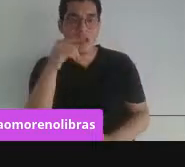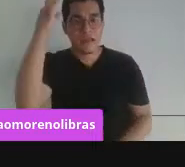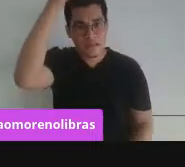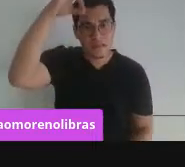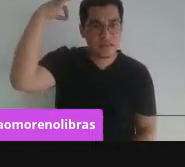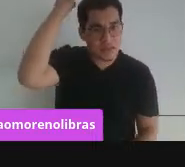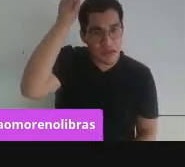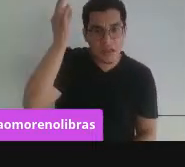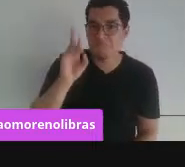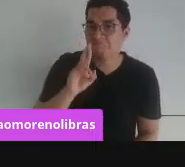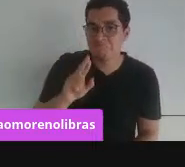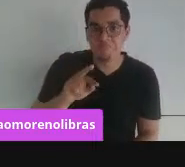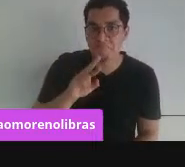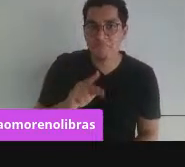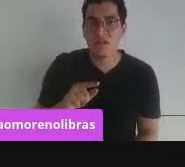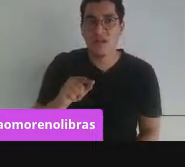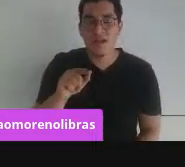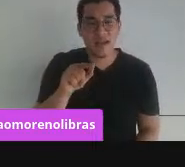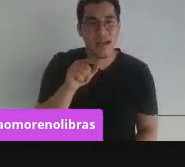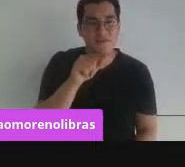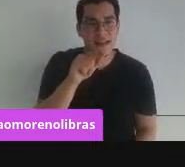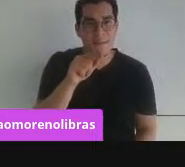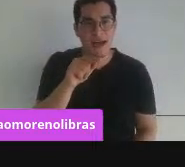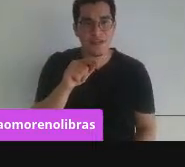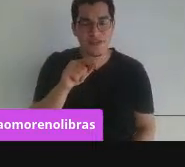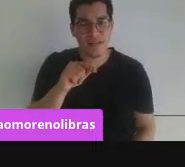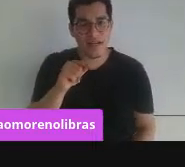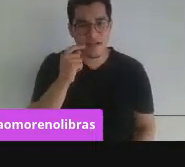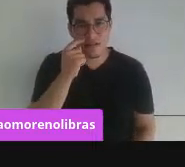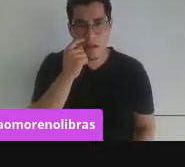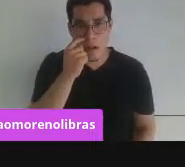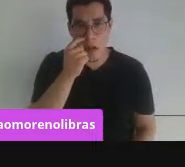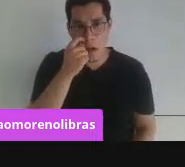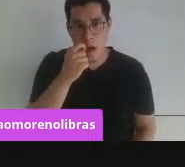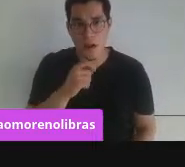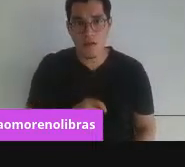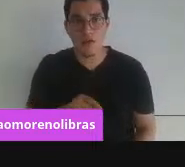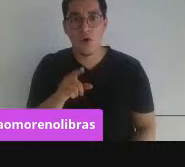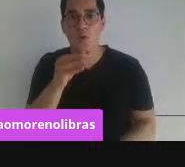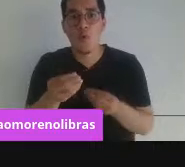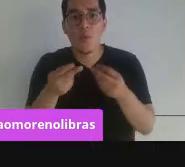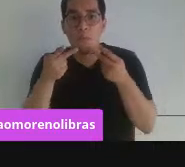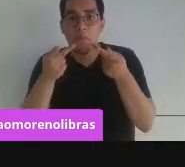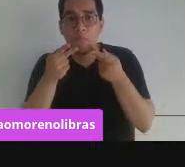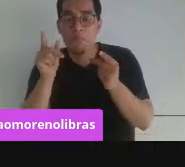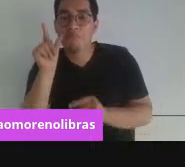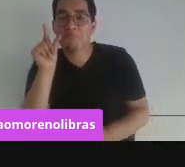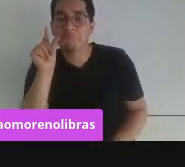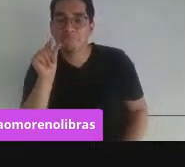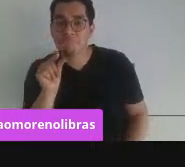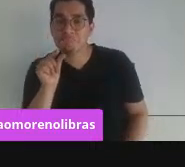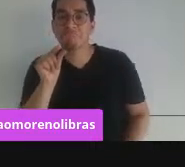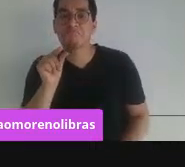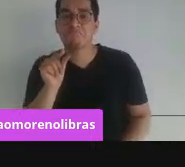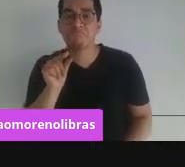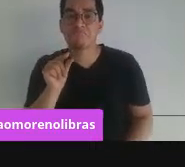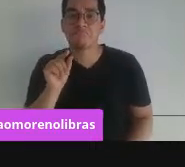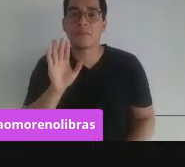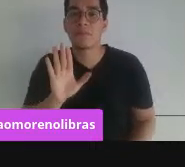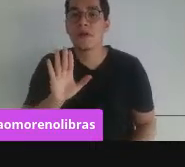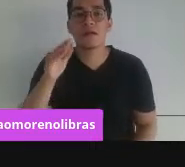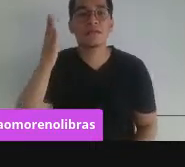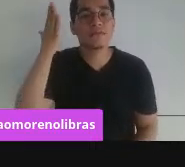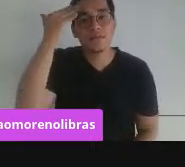veiculada é intensificada pela introdução do enunciado que encaixou o sintagma nominal santas detentas, a saber,